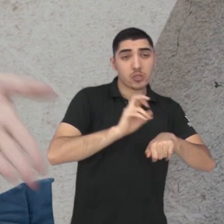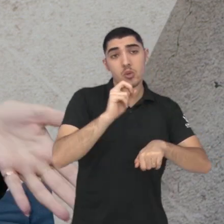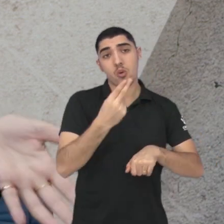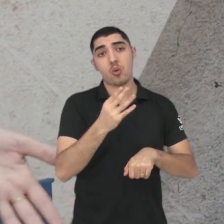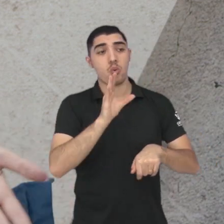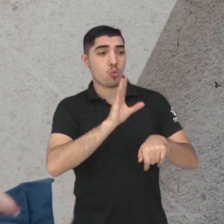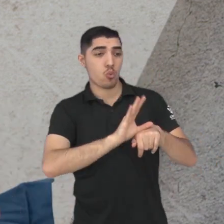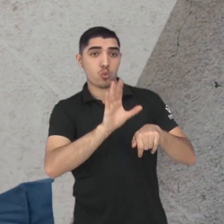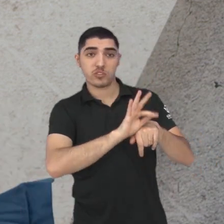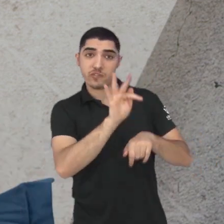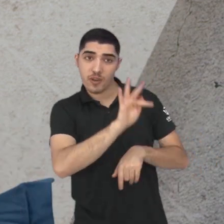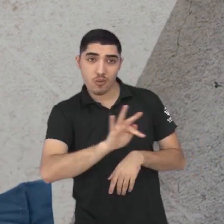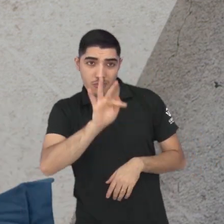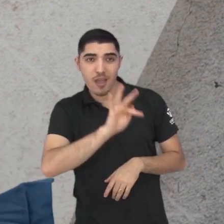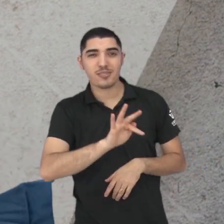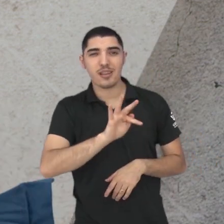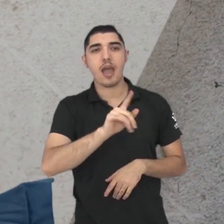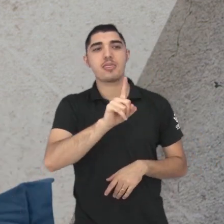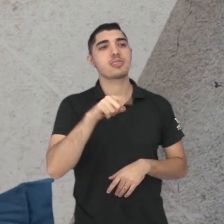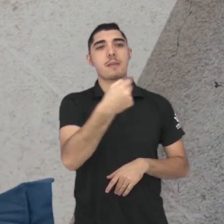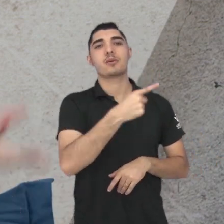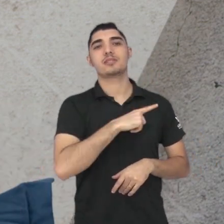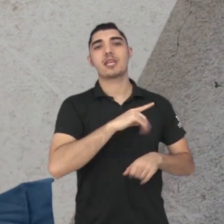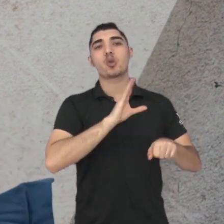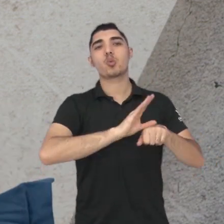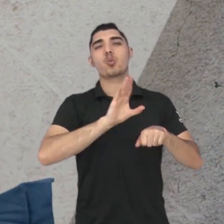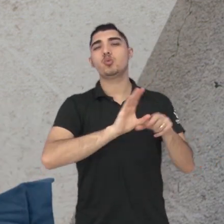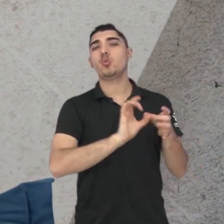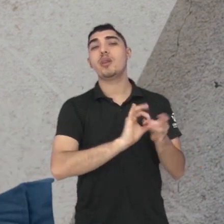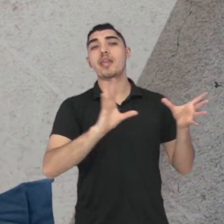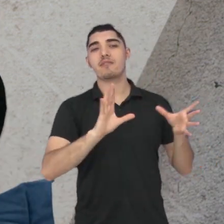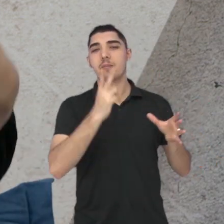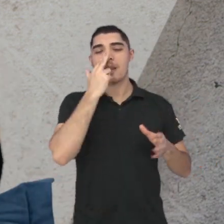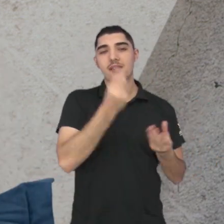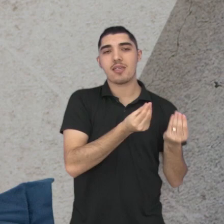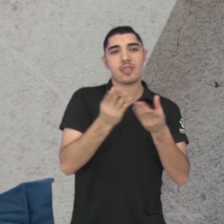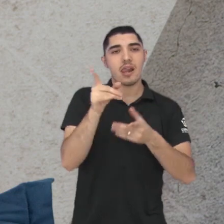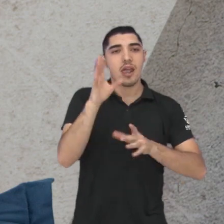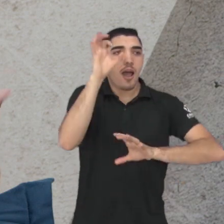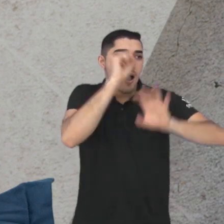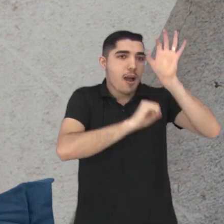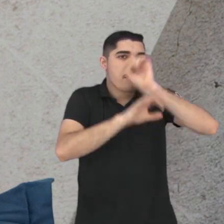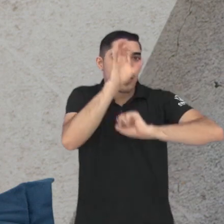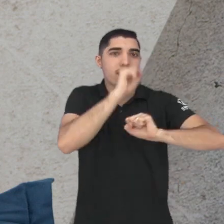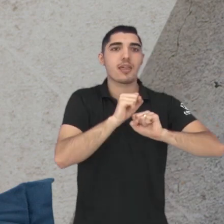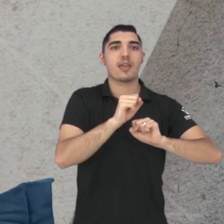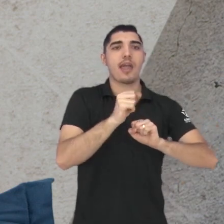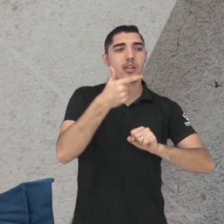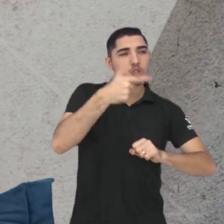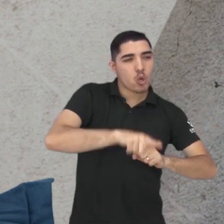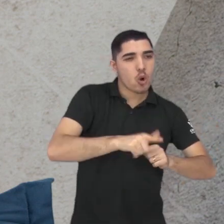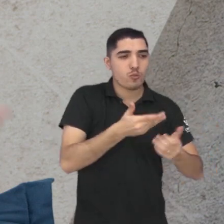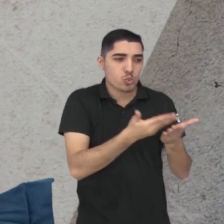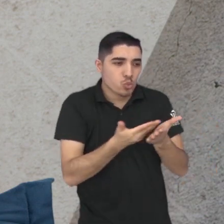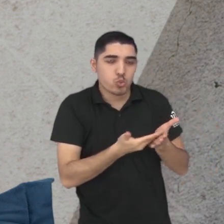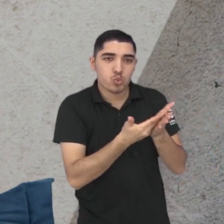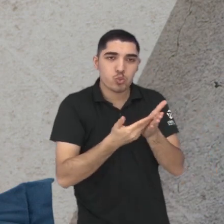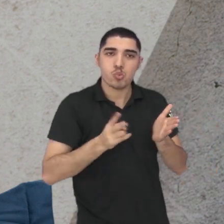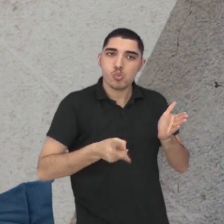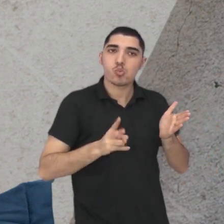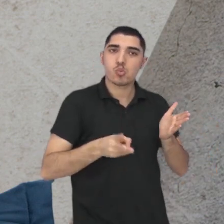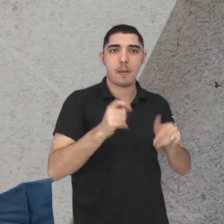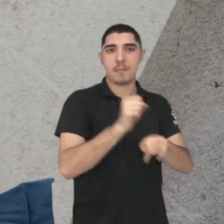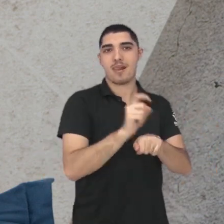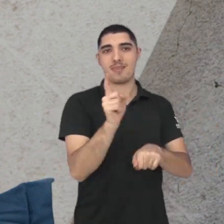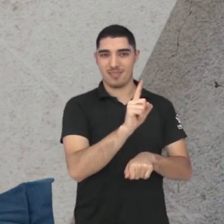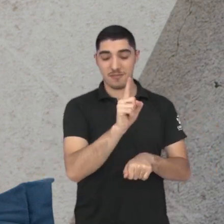técnico ou para um curso de superior e depois os cursos livres que ajudam a ampliar realmente, a fazer uma reciclagem. Então, vai começando a trabalhar